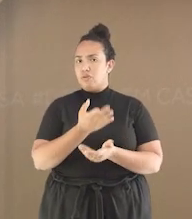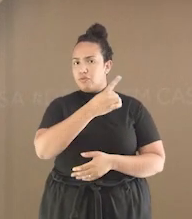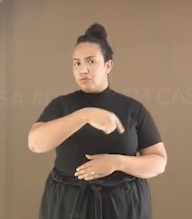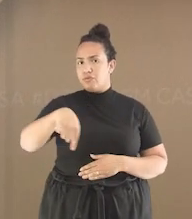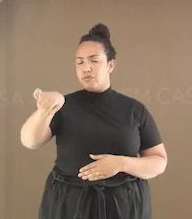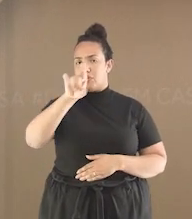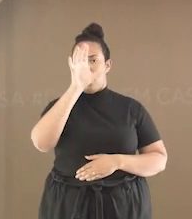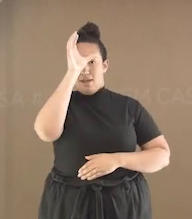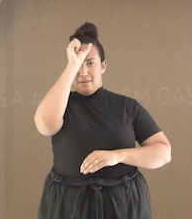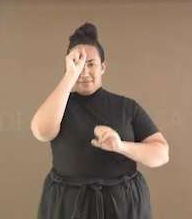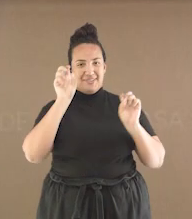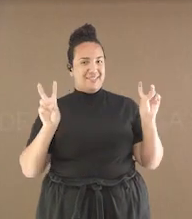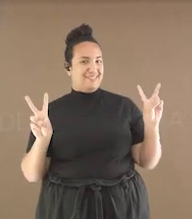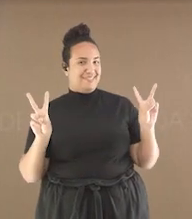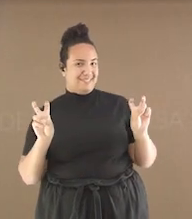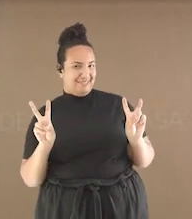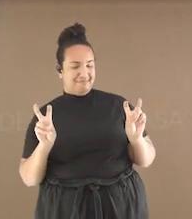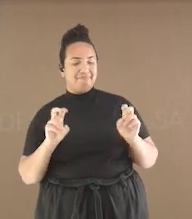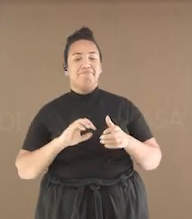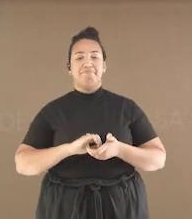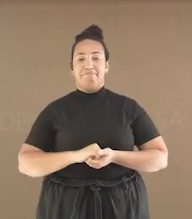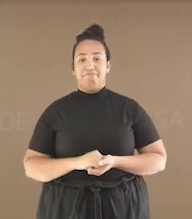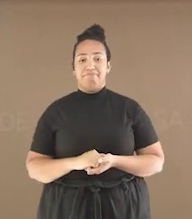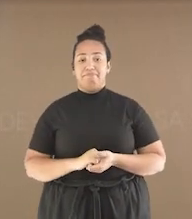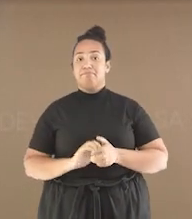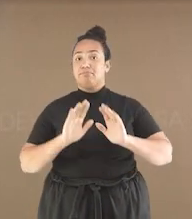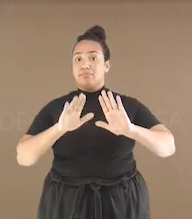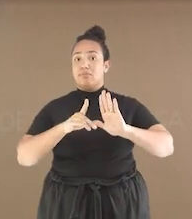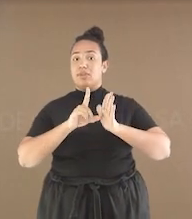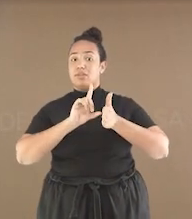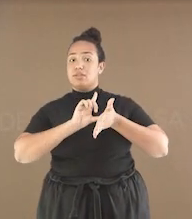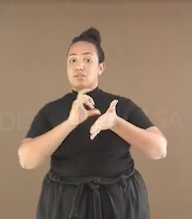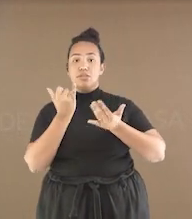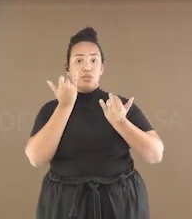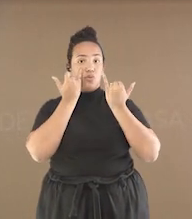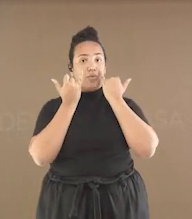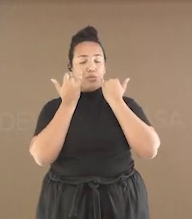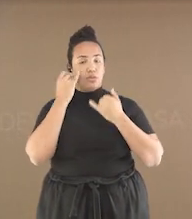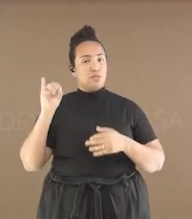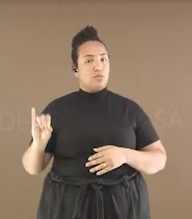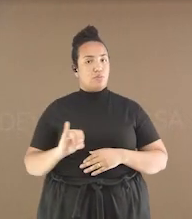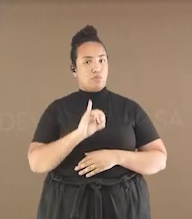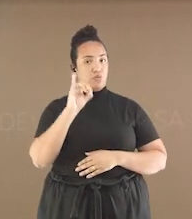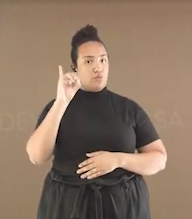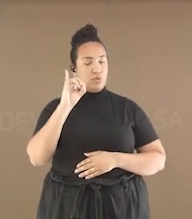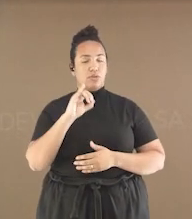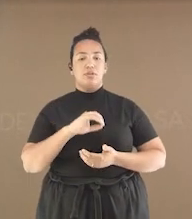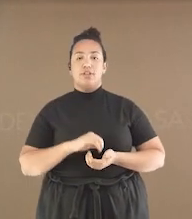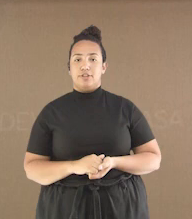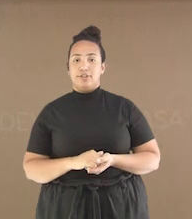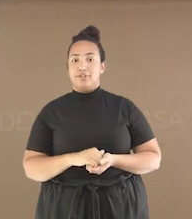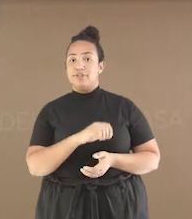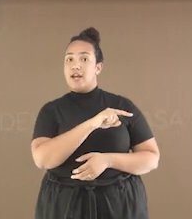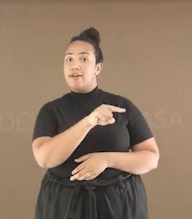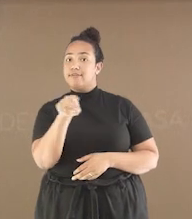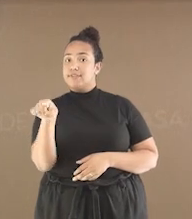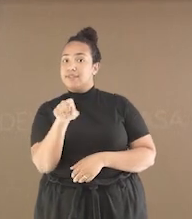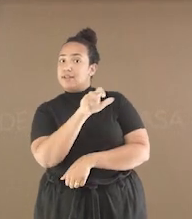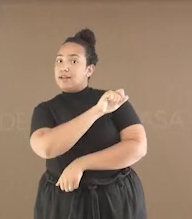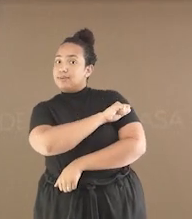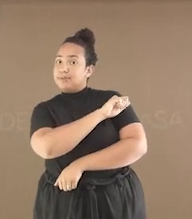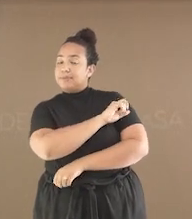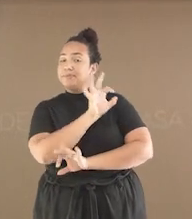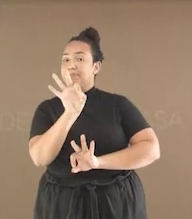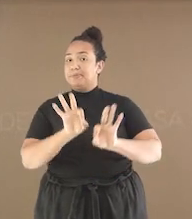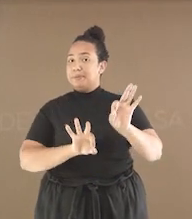poemas concretos. Antes de começar, vou passar algumas informações sobre a aula. Enquanto isso, estudante,